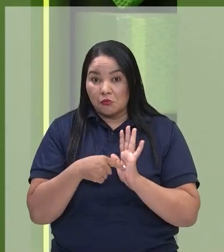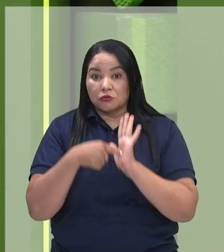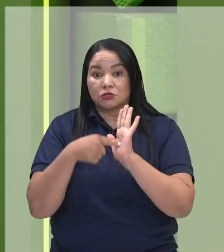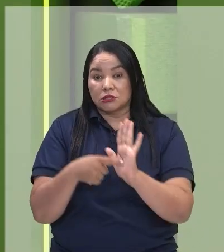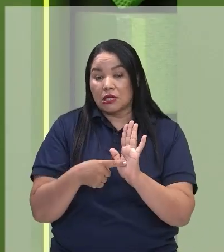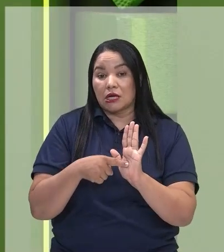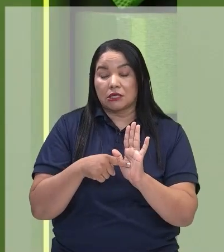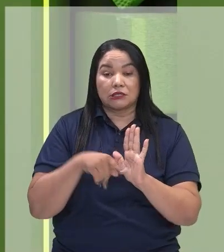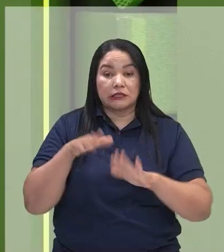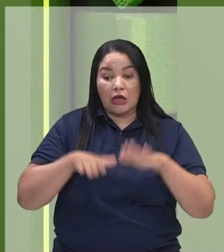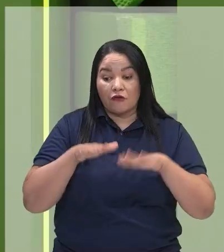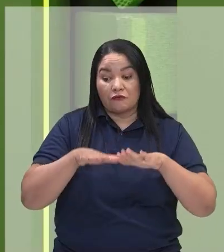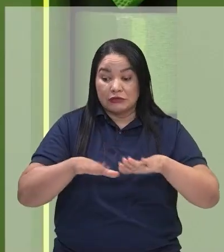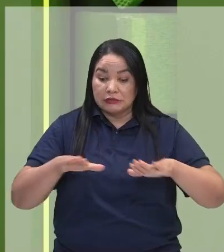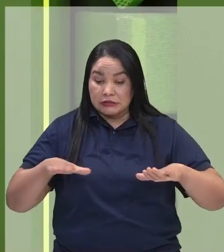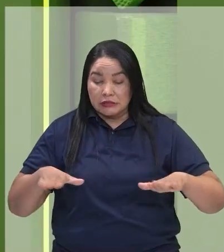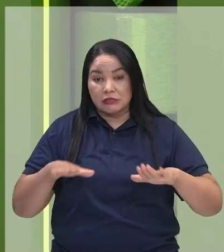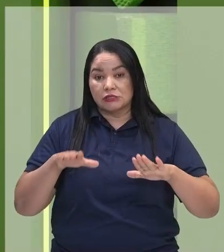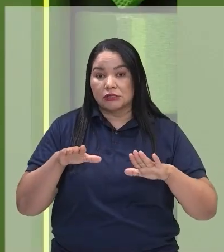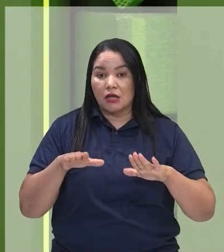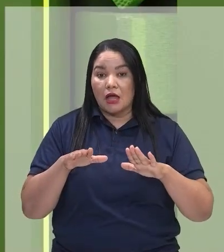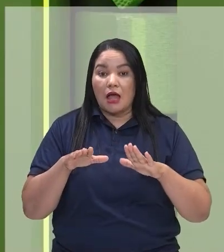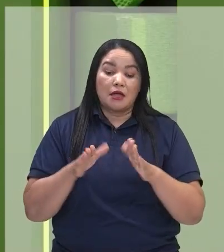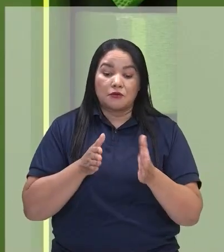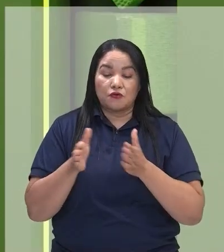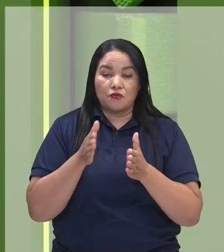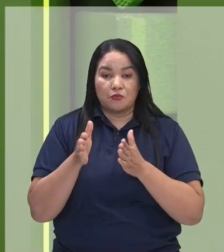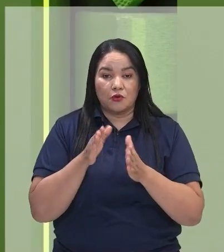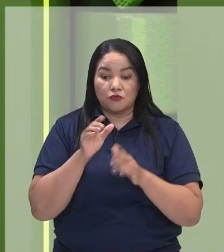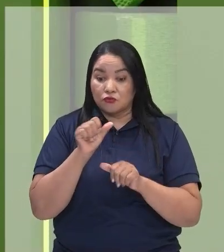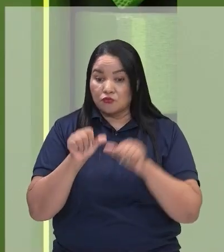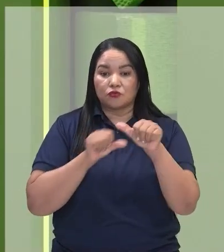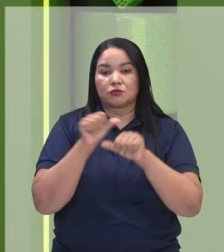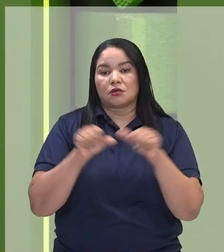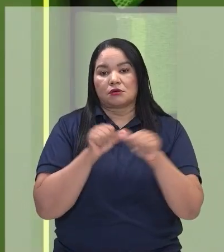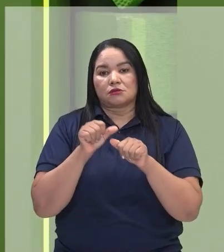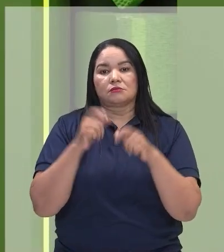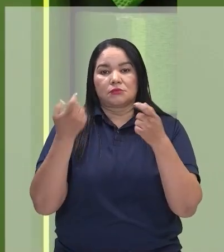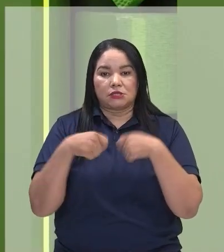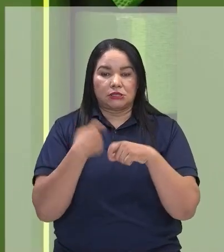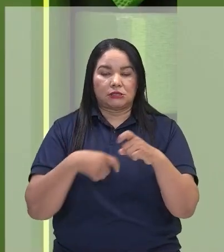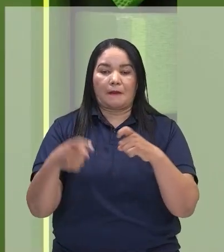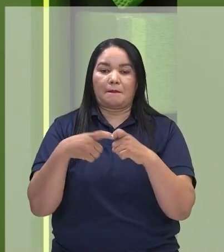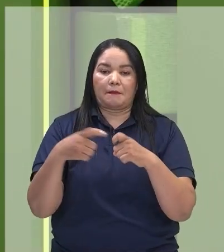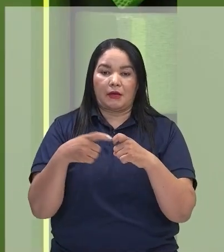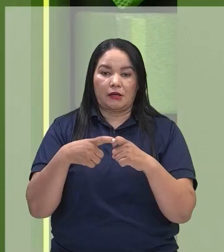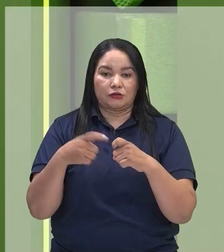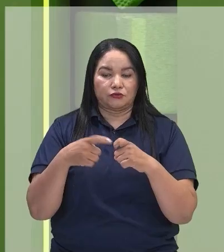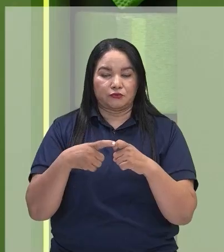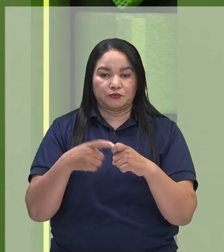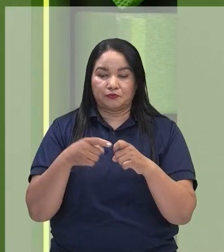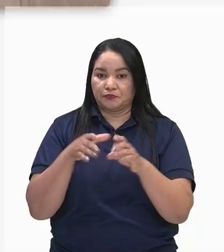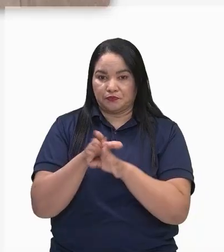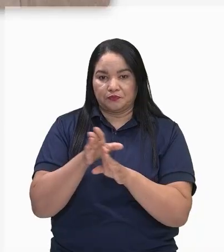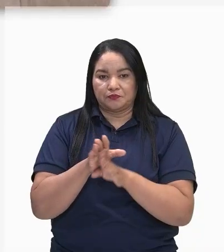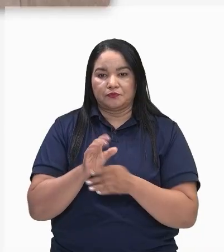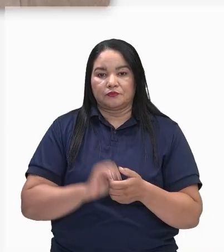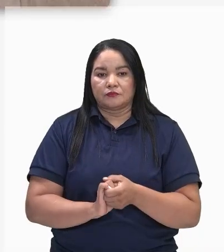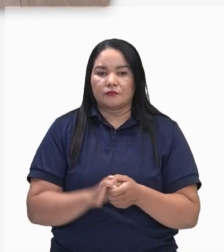a criança, que a adolescente está entrando nessa fase, né, é necessário procurar um médico. Quais são os principais